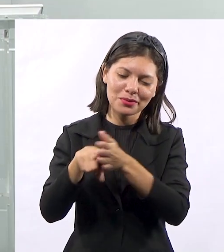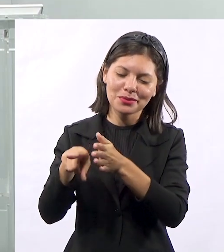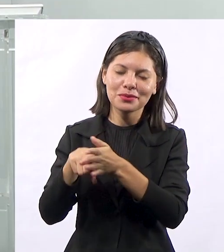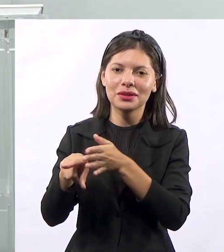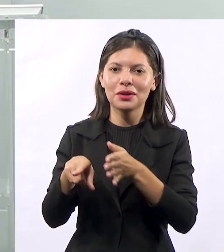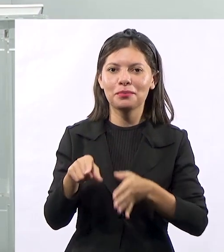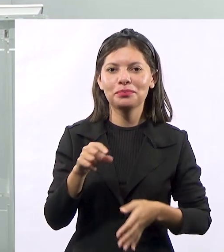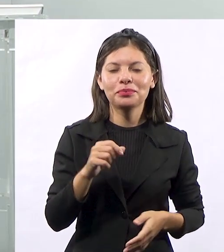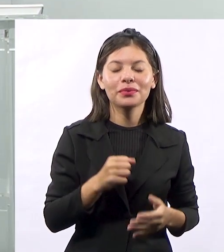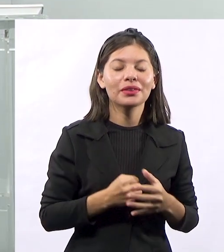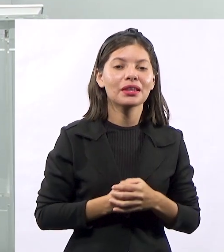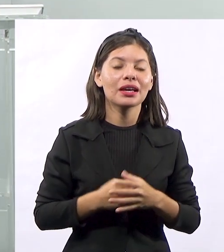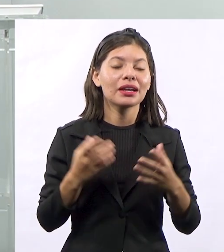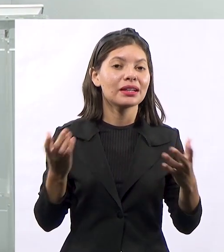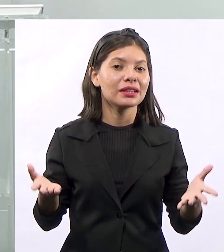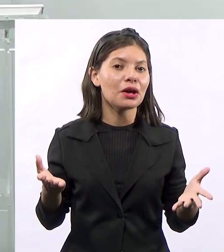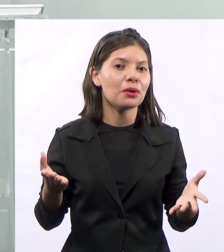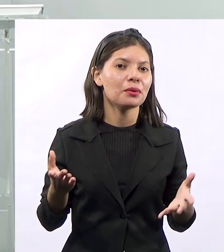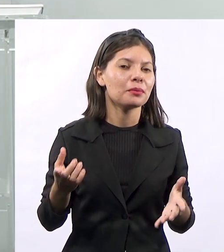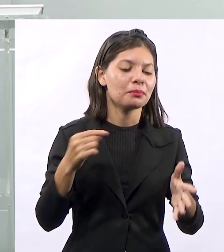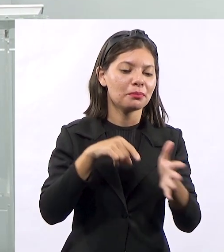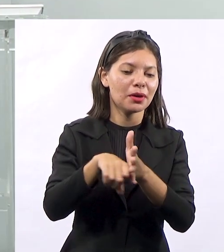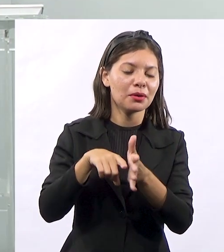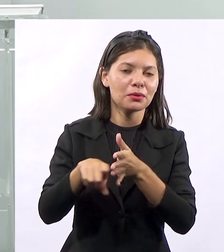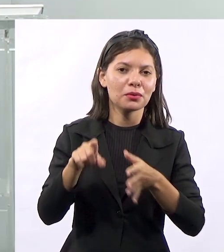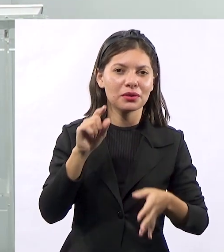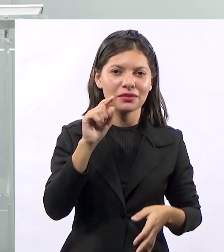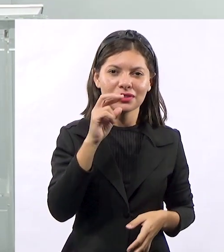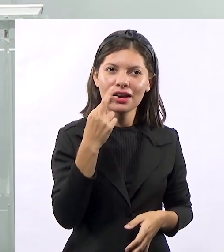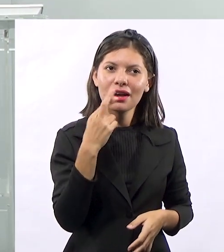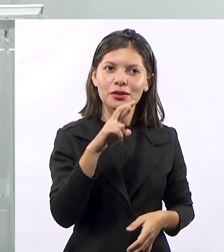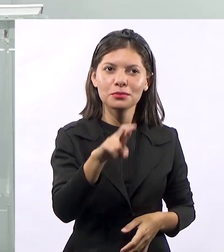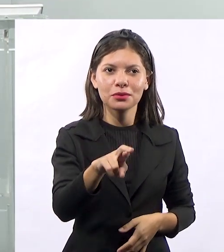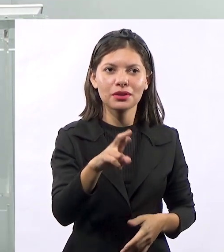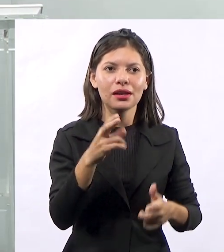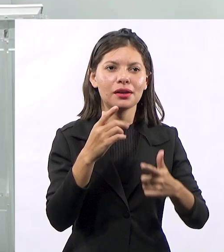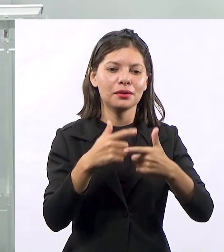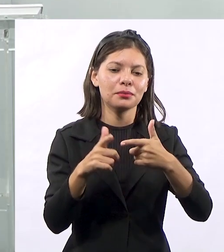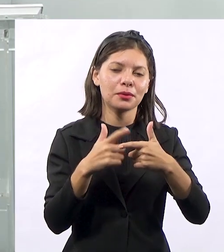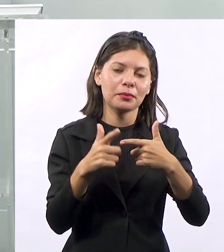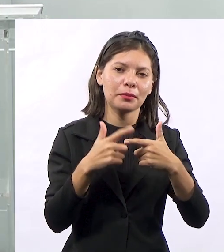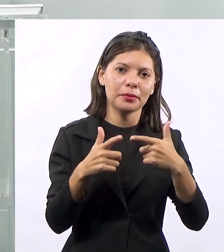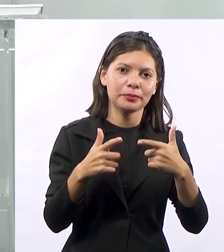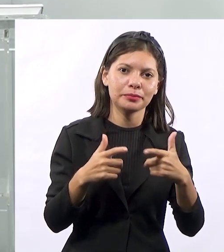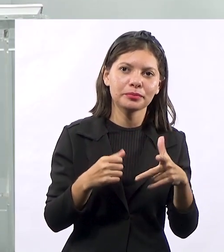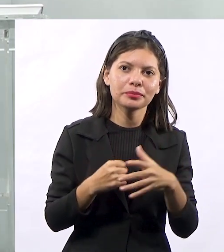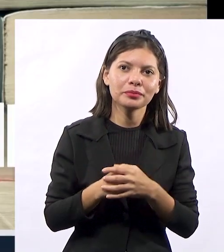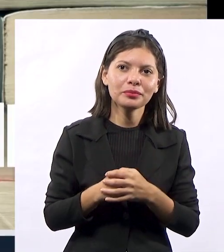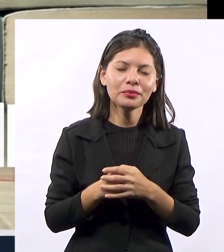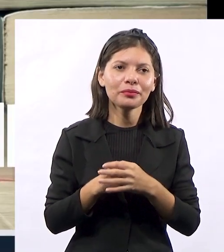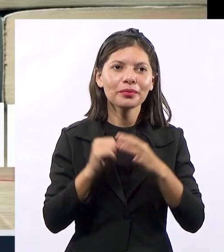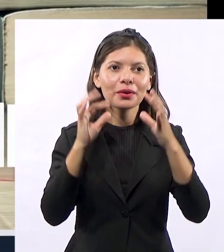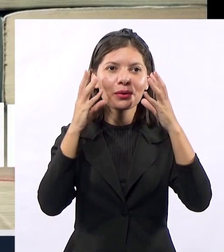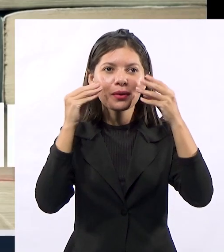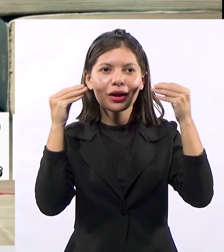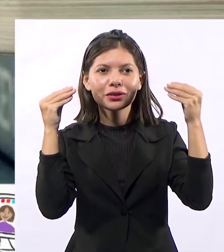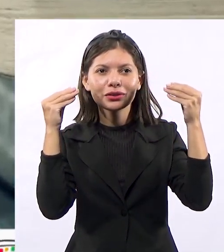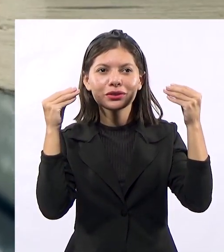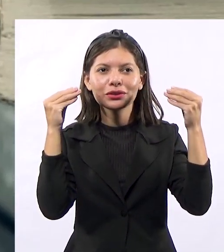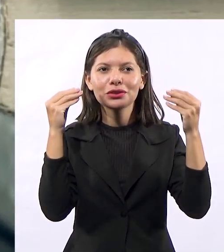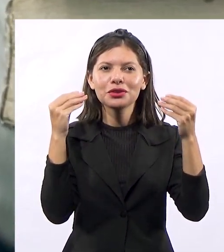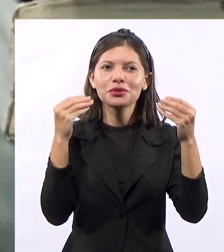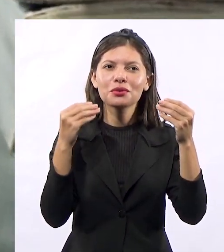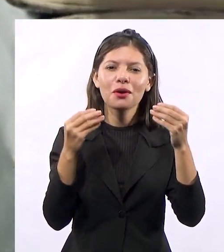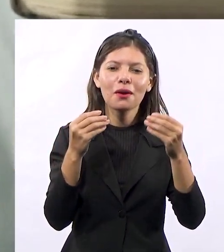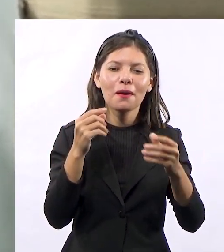a pergunta que você quer responder é o seu problema. Olha só, aqui a gente então tem esse gatinho aqui que